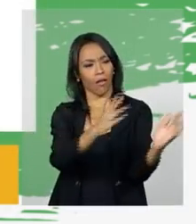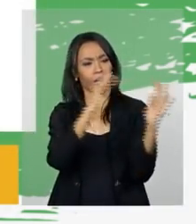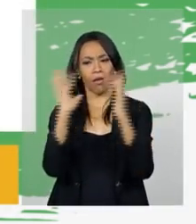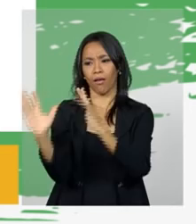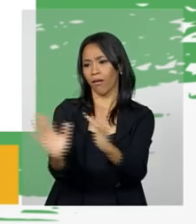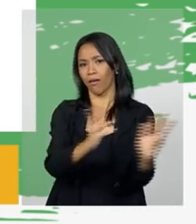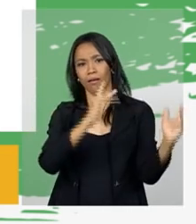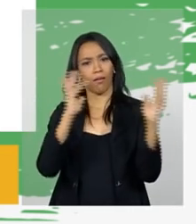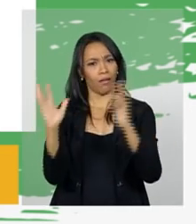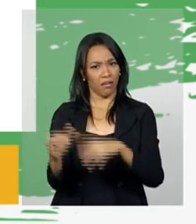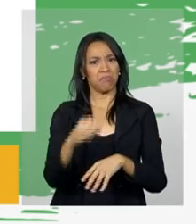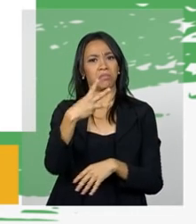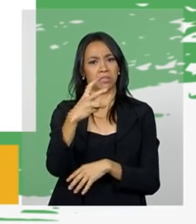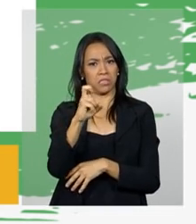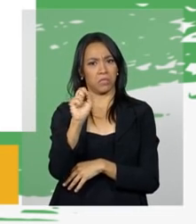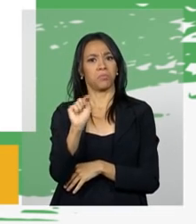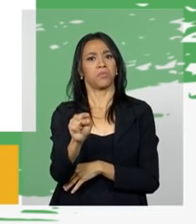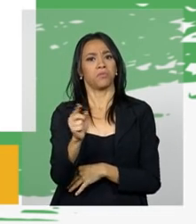desfile.